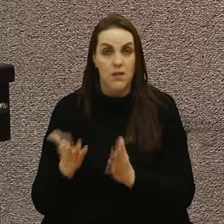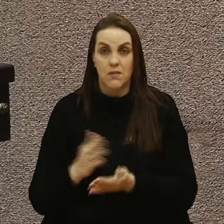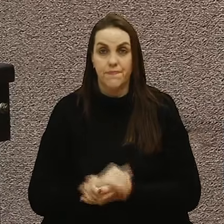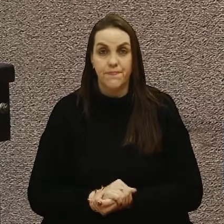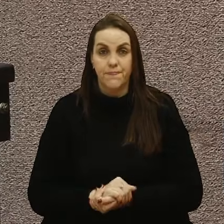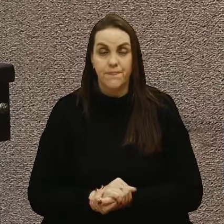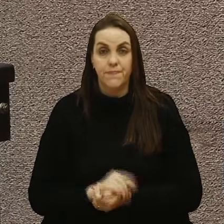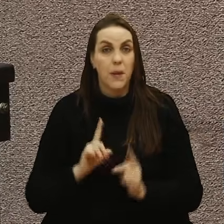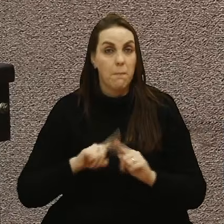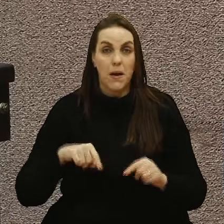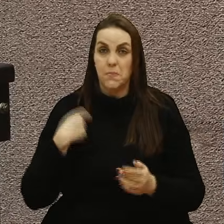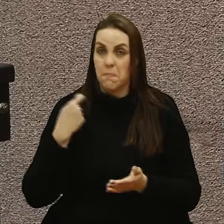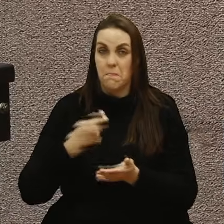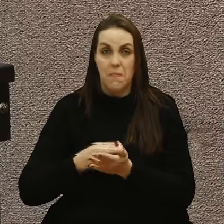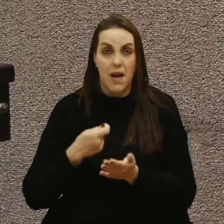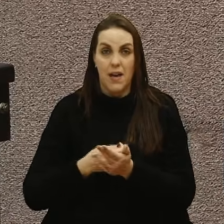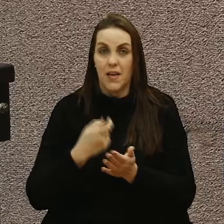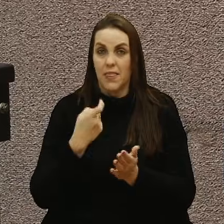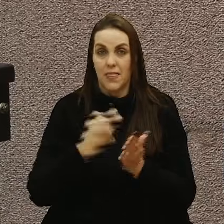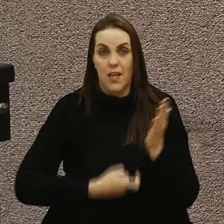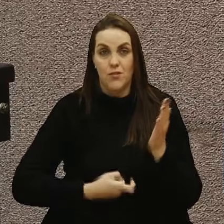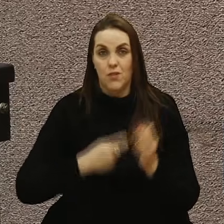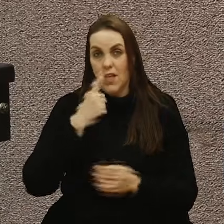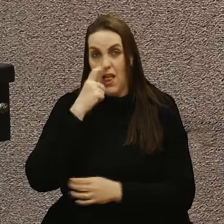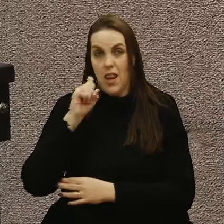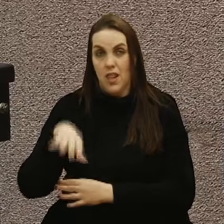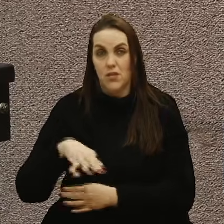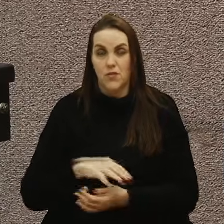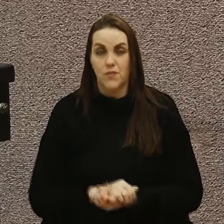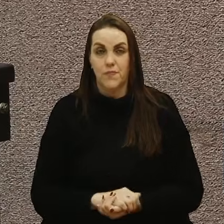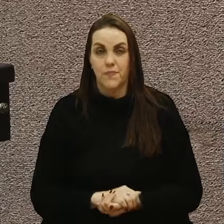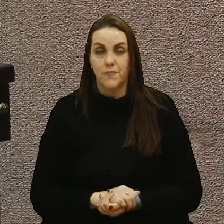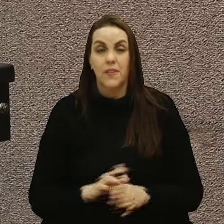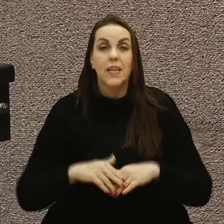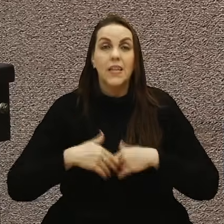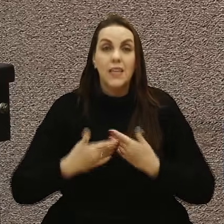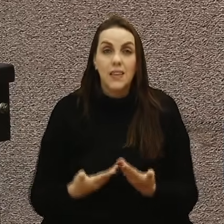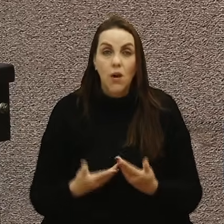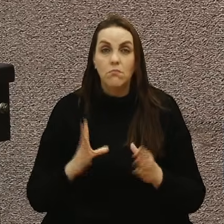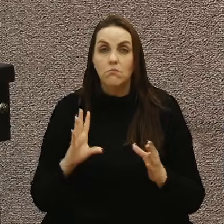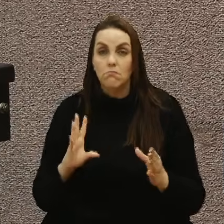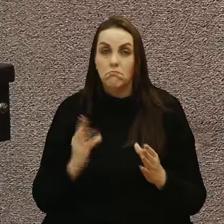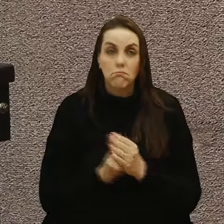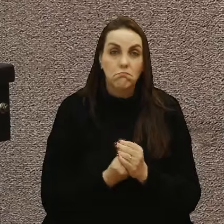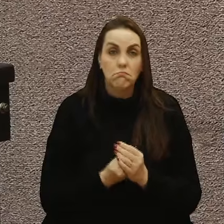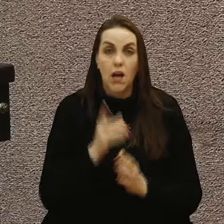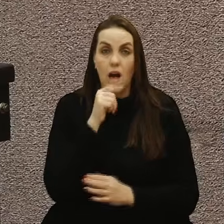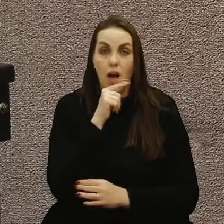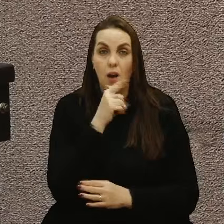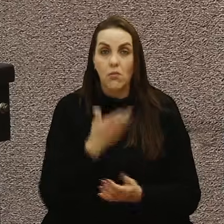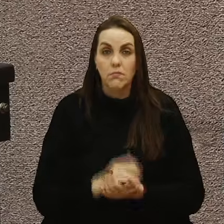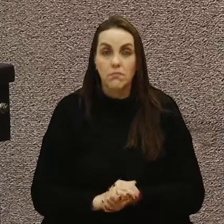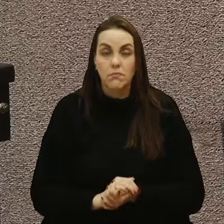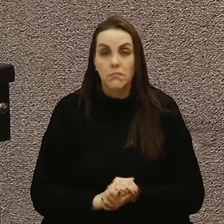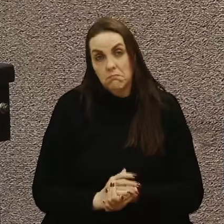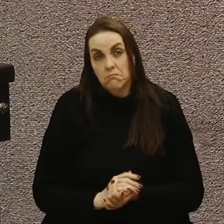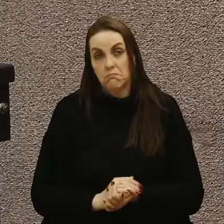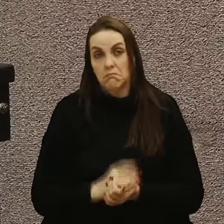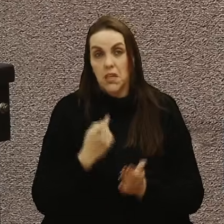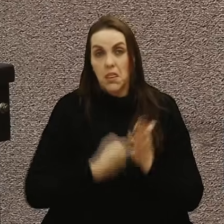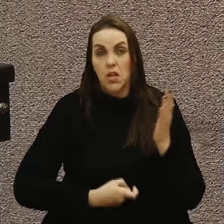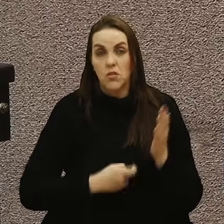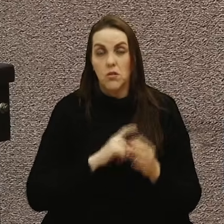Mas não paga a taxa do lixo. Então por que não embutir na taxa da água para quem não paga? E